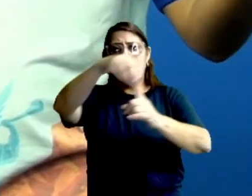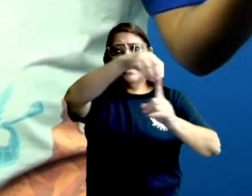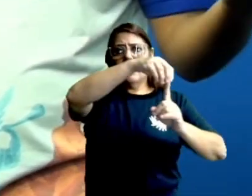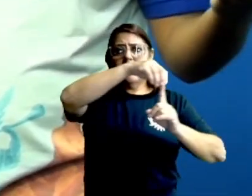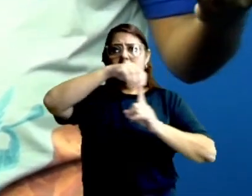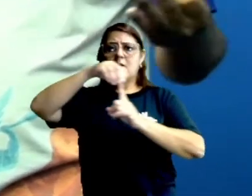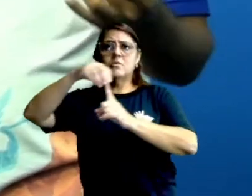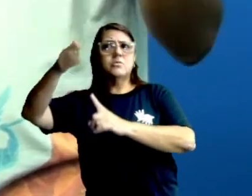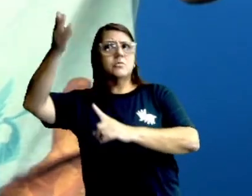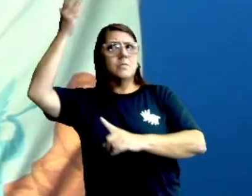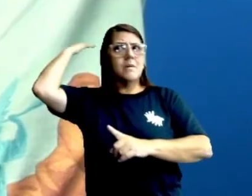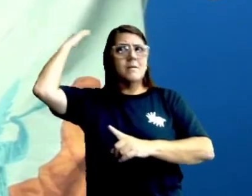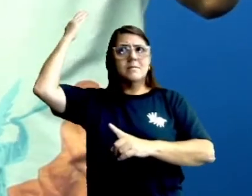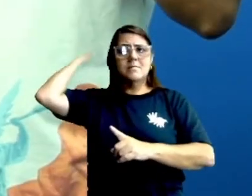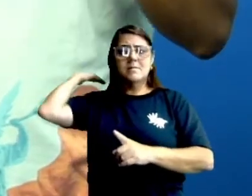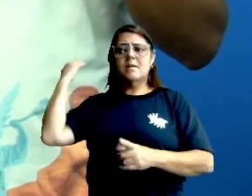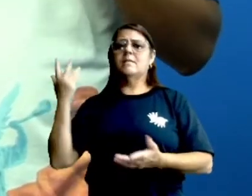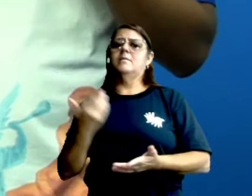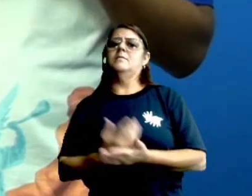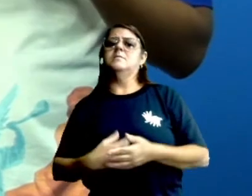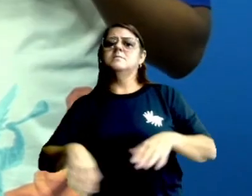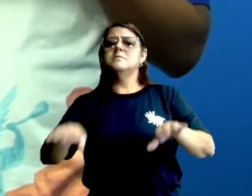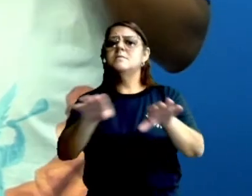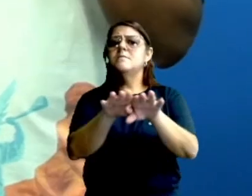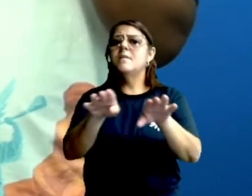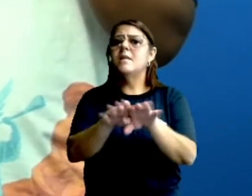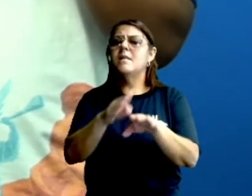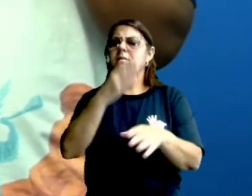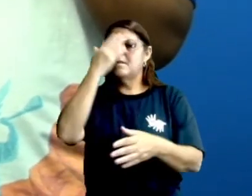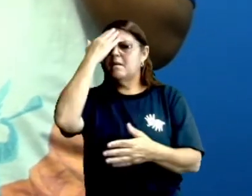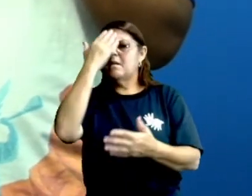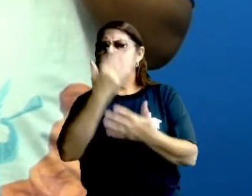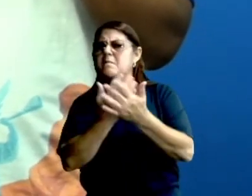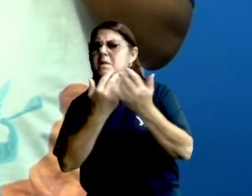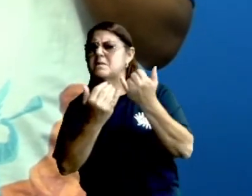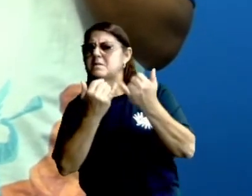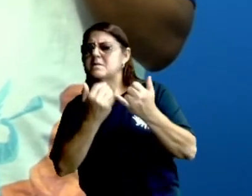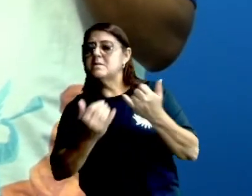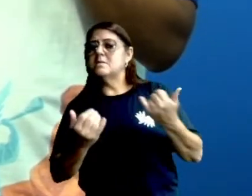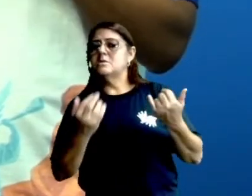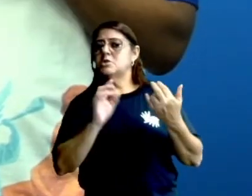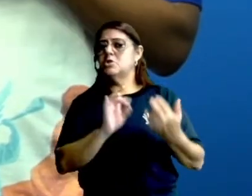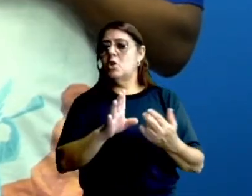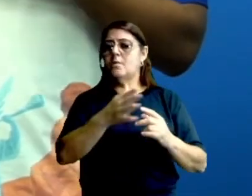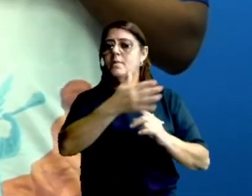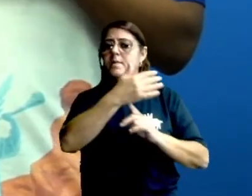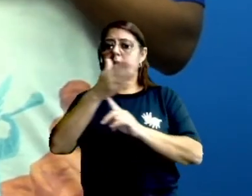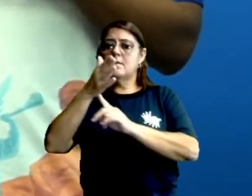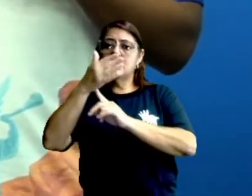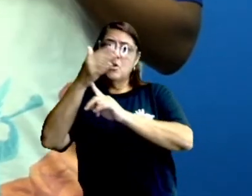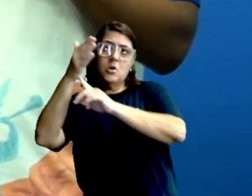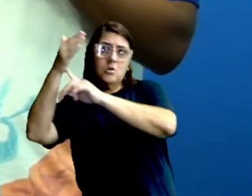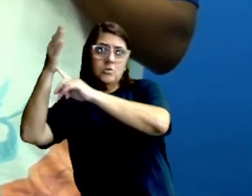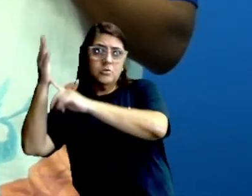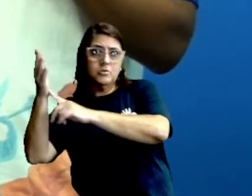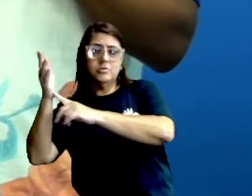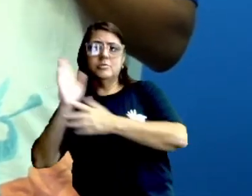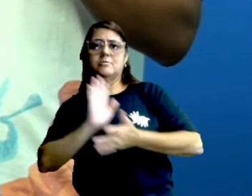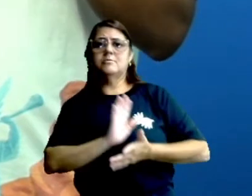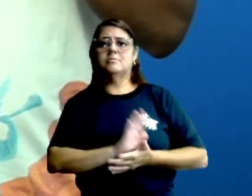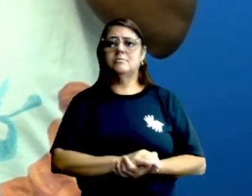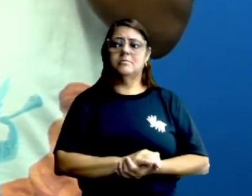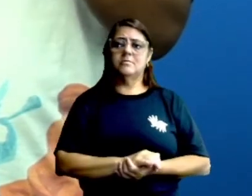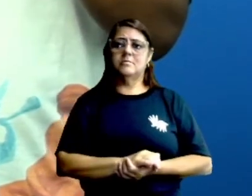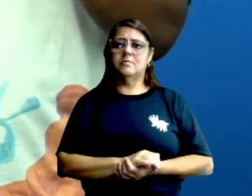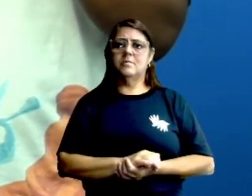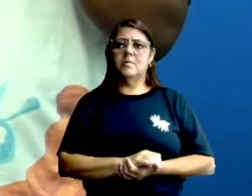nos antepassados, né? Eles possuíam semelhança na questão de desenvolver tecnologias para